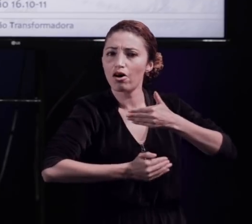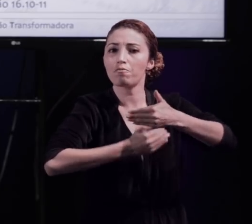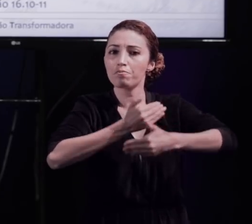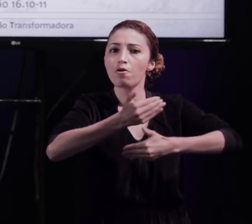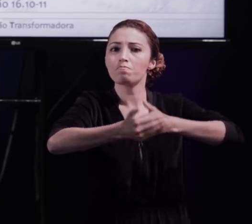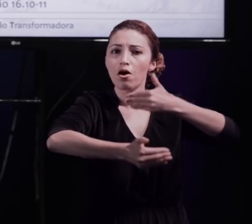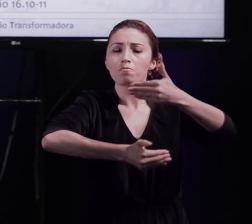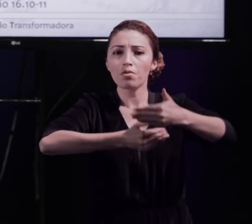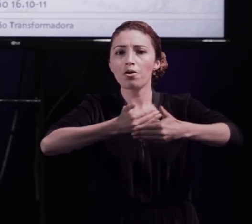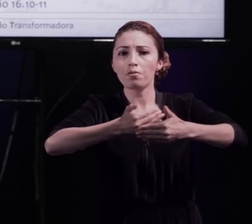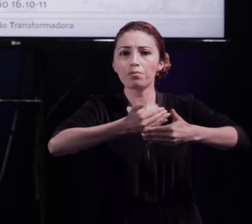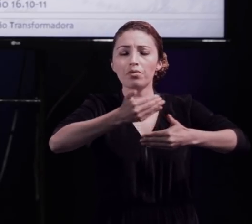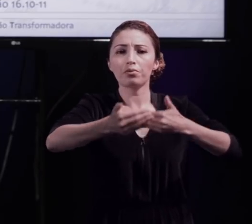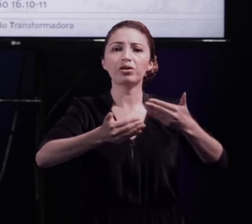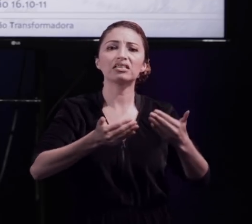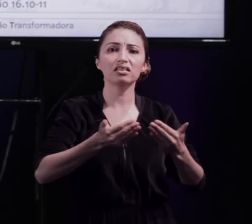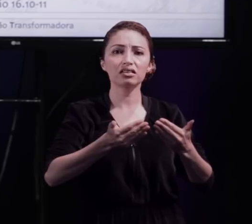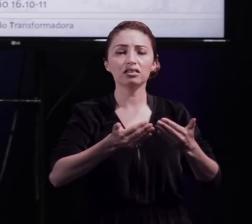toda a nossa caminhada de vida cristã.